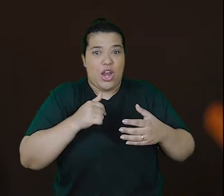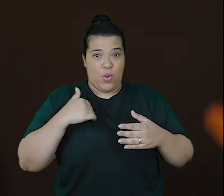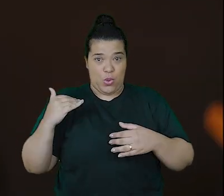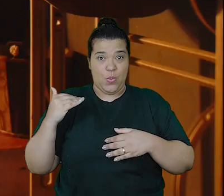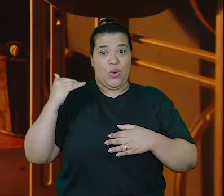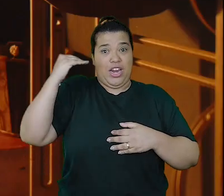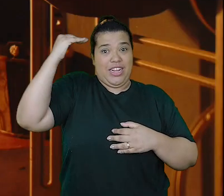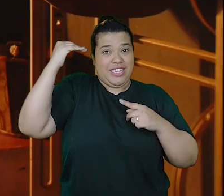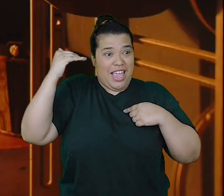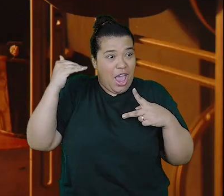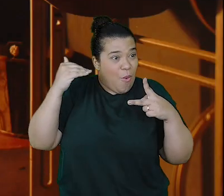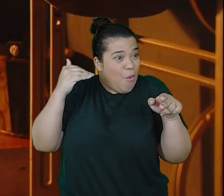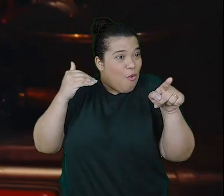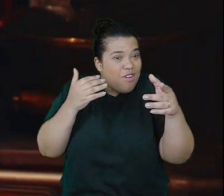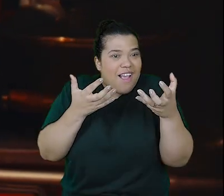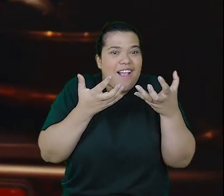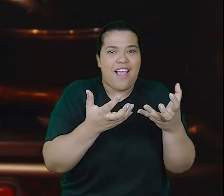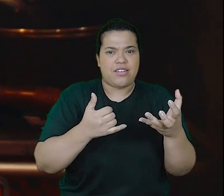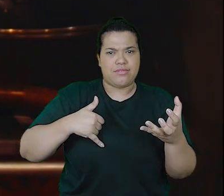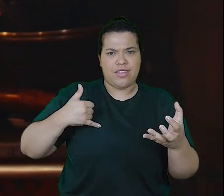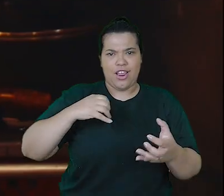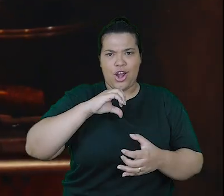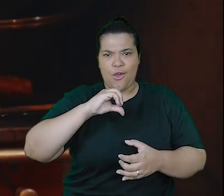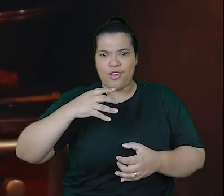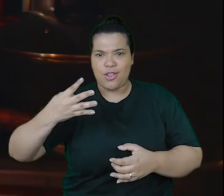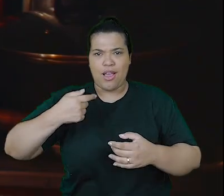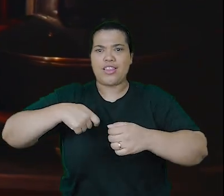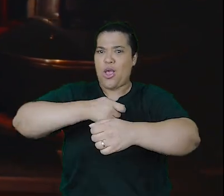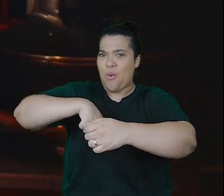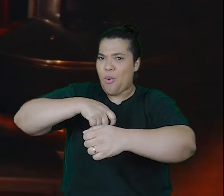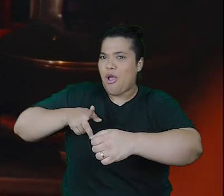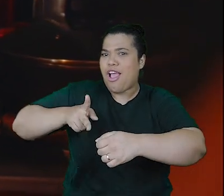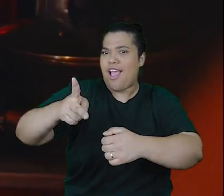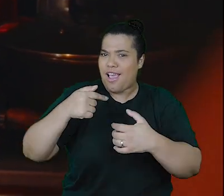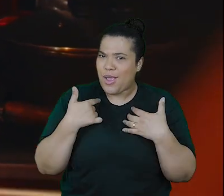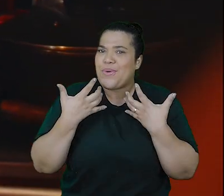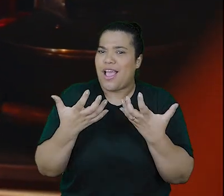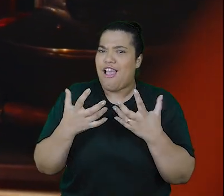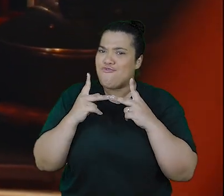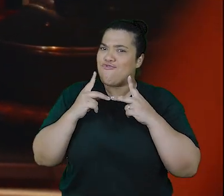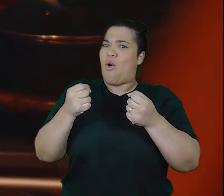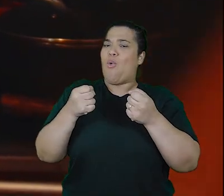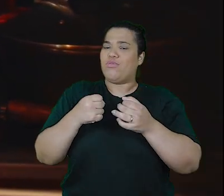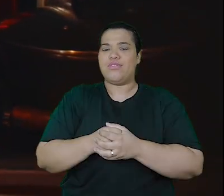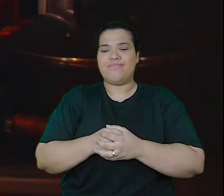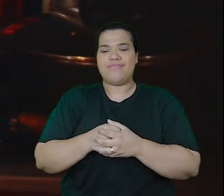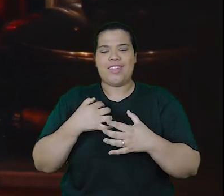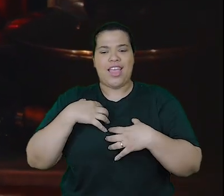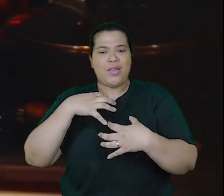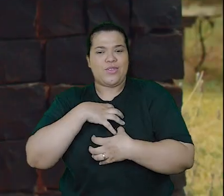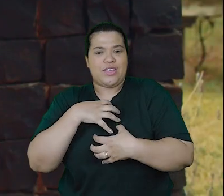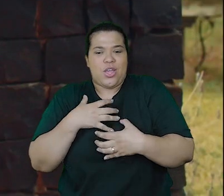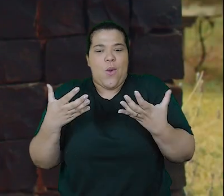eu crescer, igual a senhora. Com 94 anos eu quero estar cozinhando, firme e forte. O que eu senti hoje, né, em